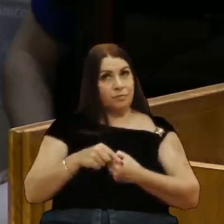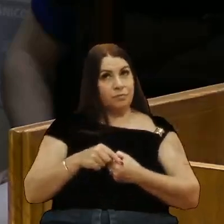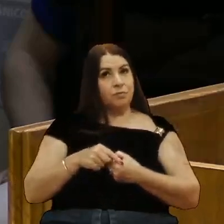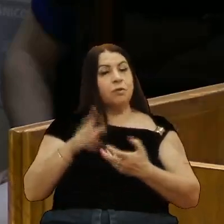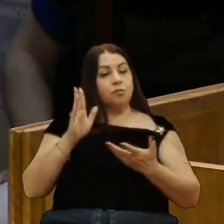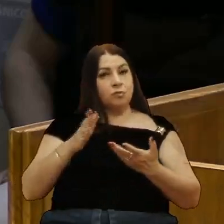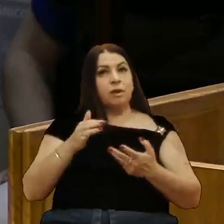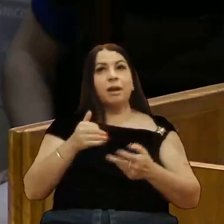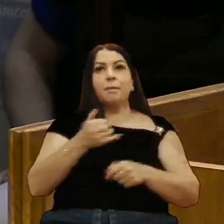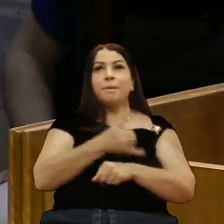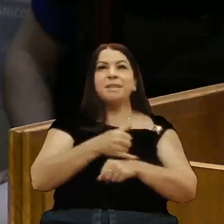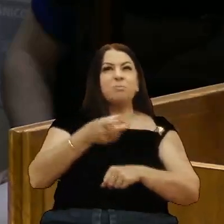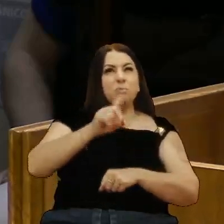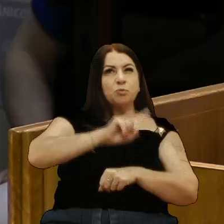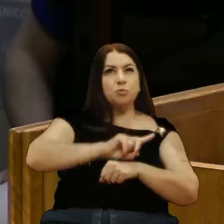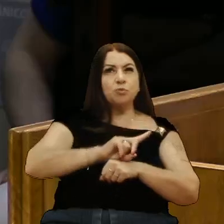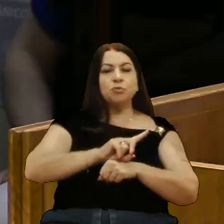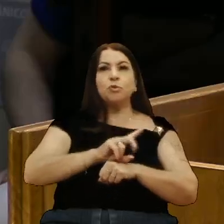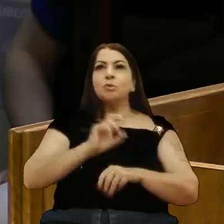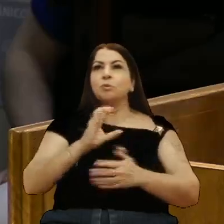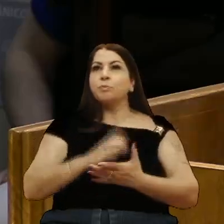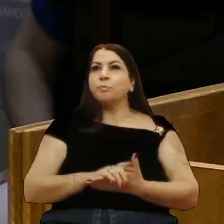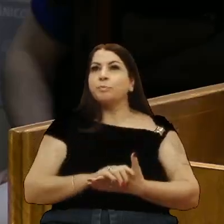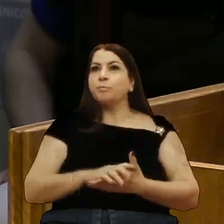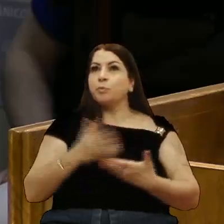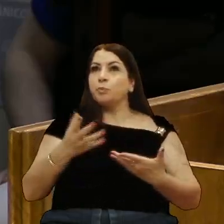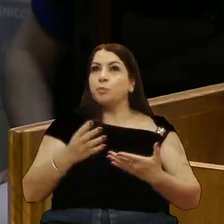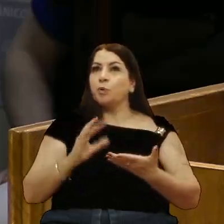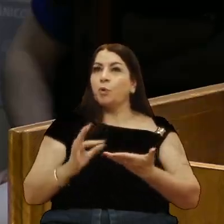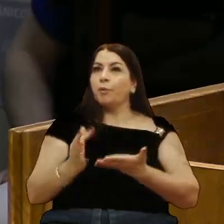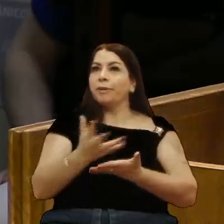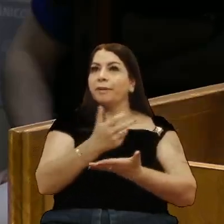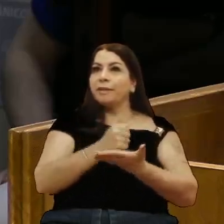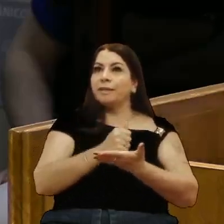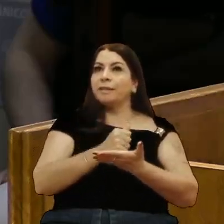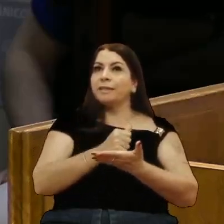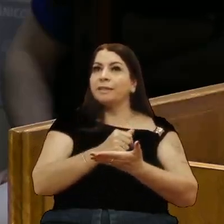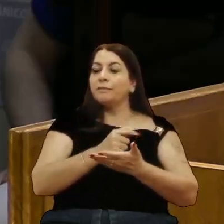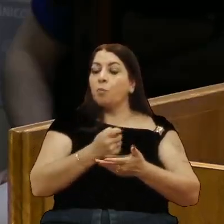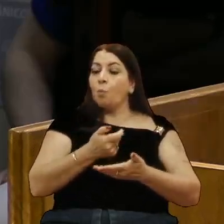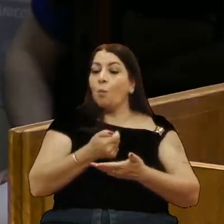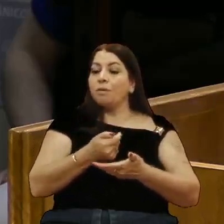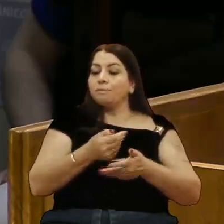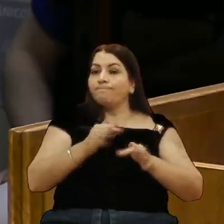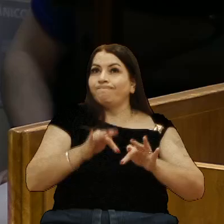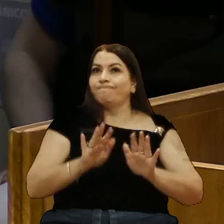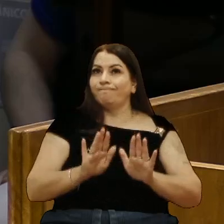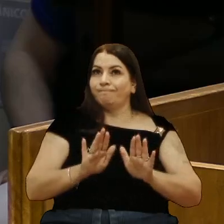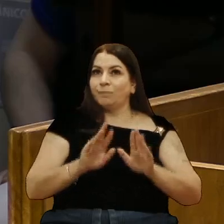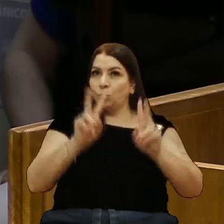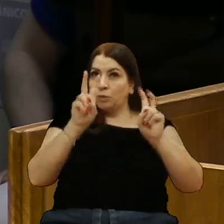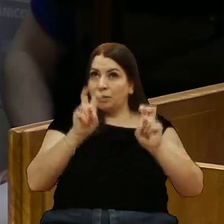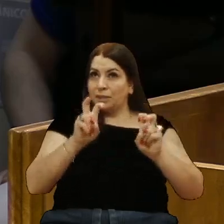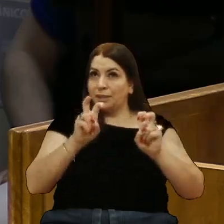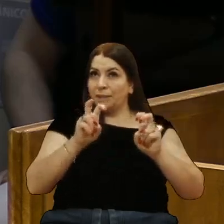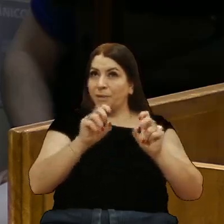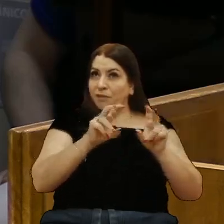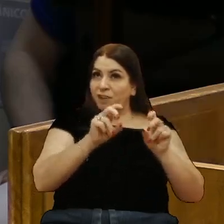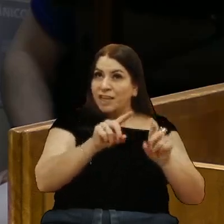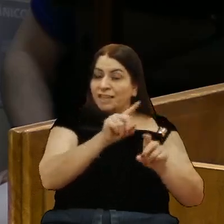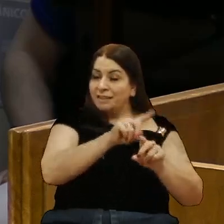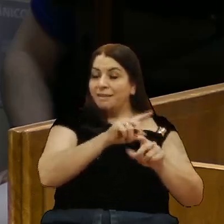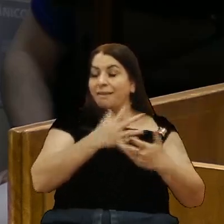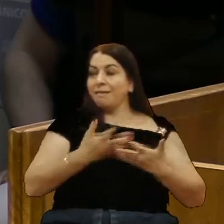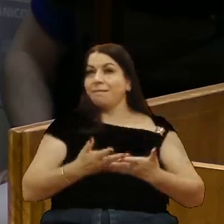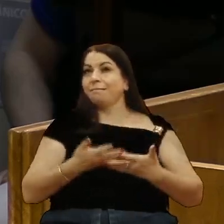há poucos dias atrás, por situações em que a Codeca esteve na Berlinda. E o tema da privatização da